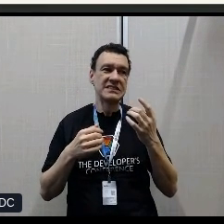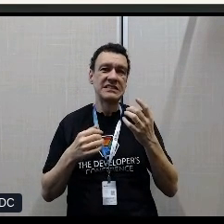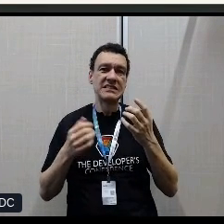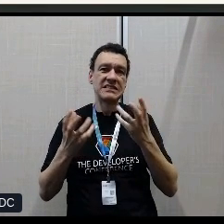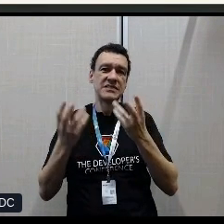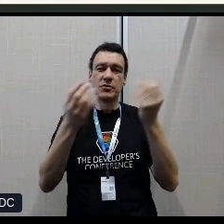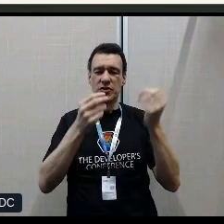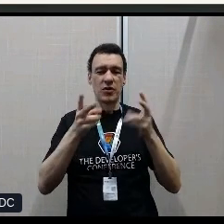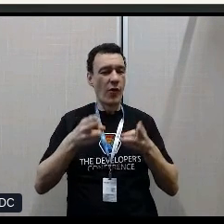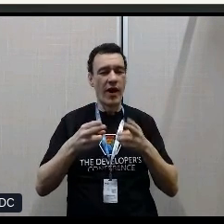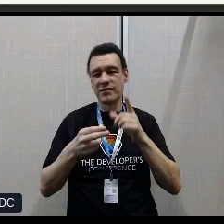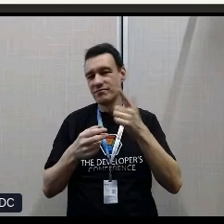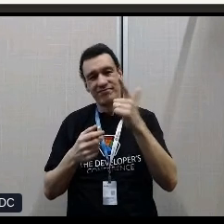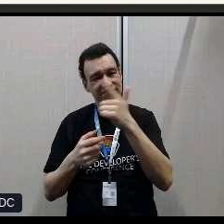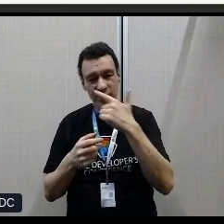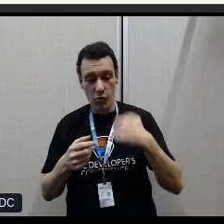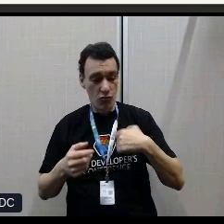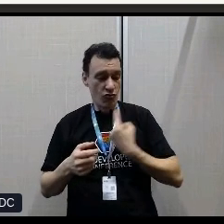meu site,